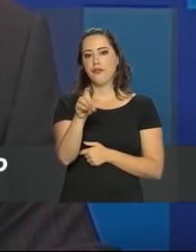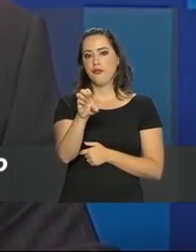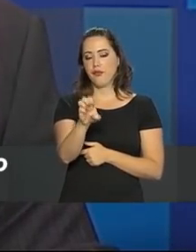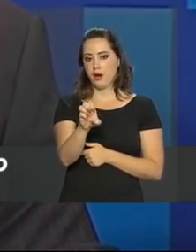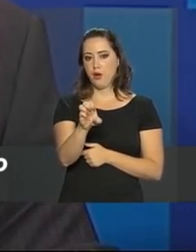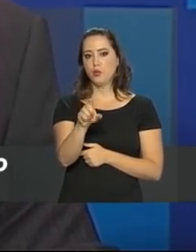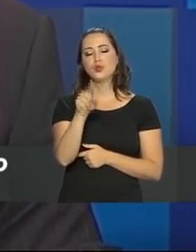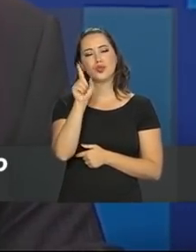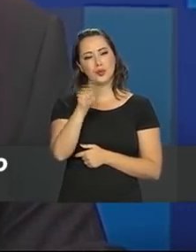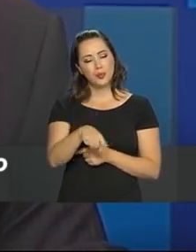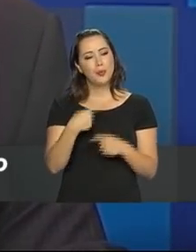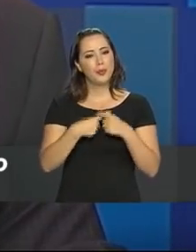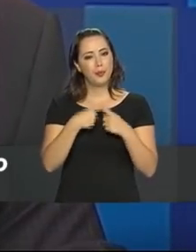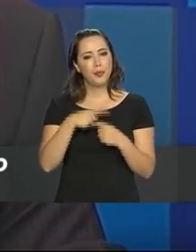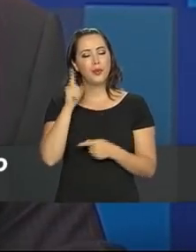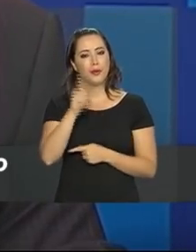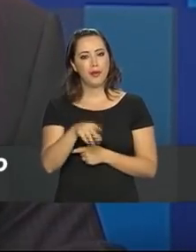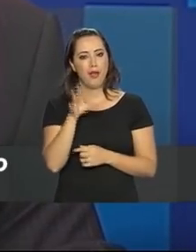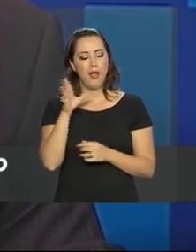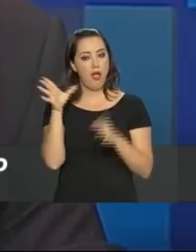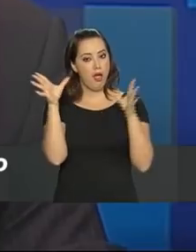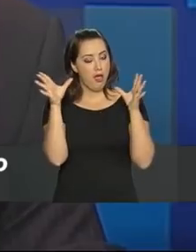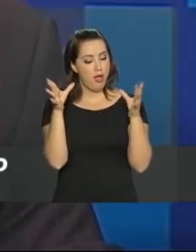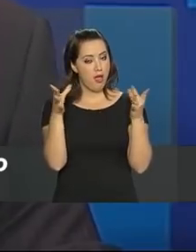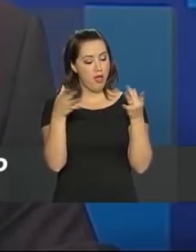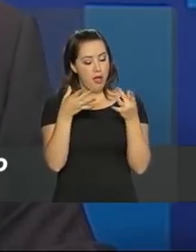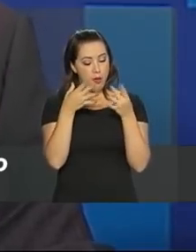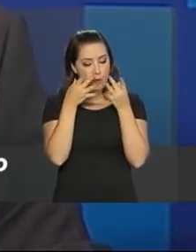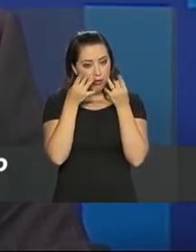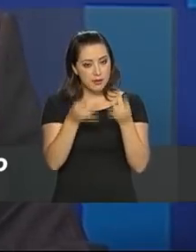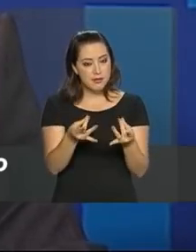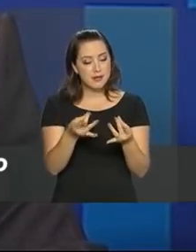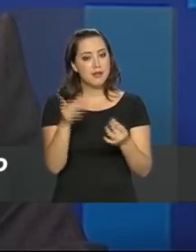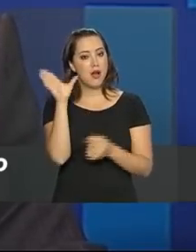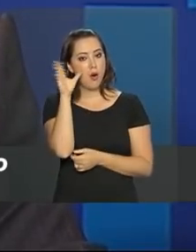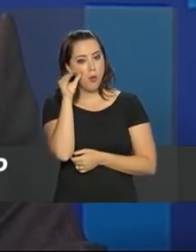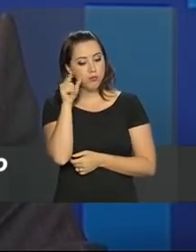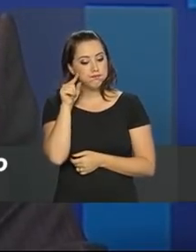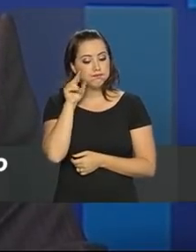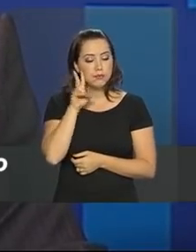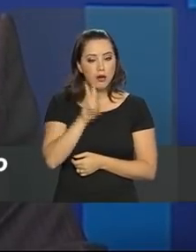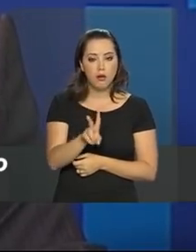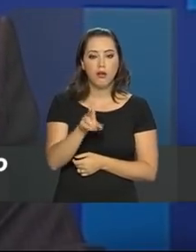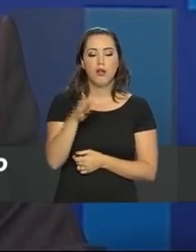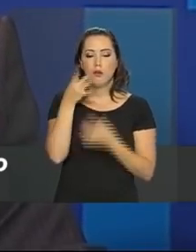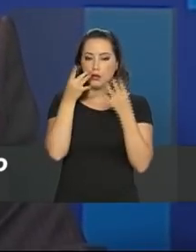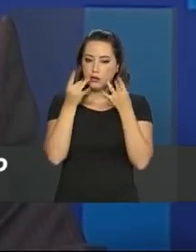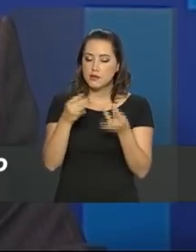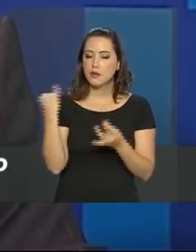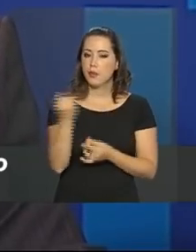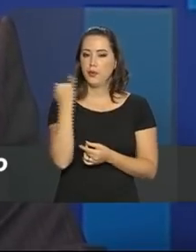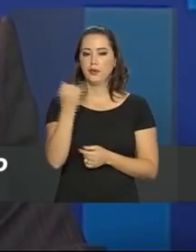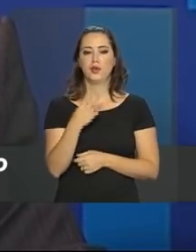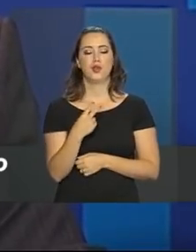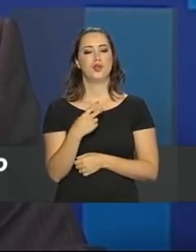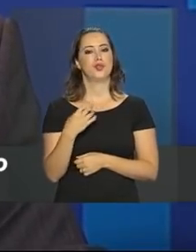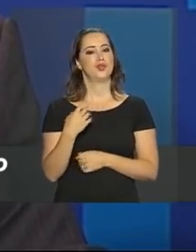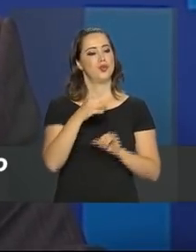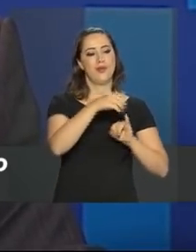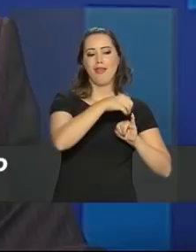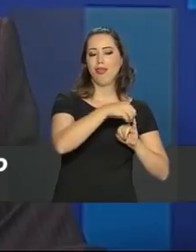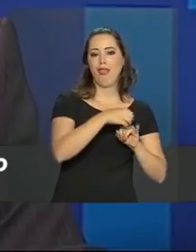para o enem é este nós não teríamos condições de fazê-lo é sozinho nem mec nem